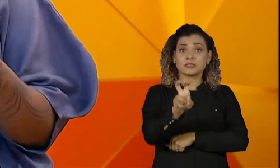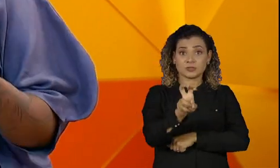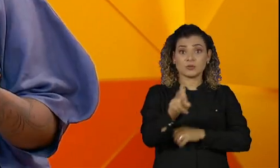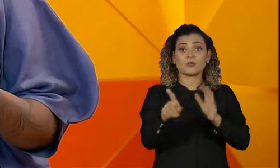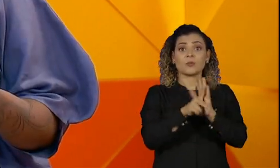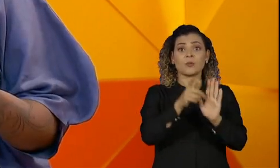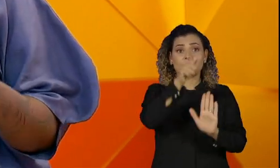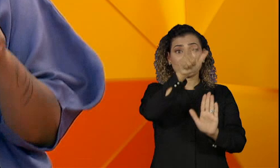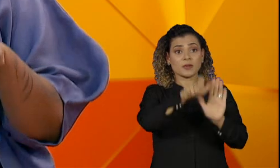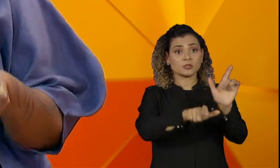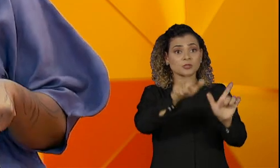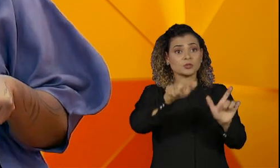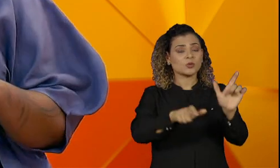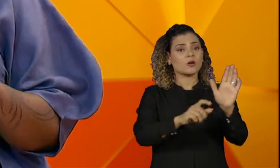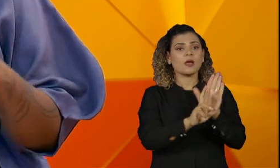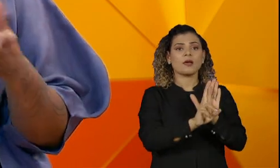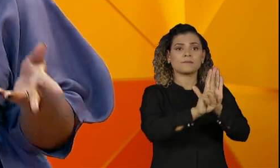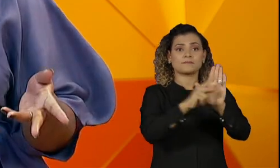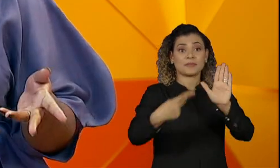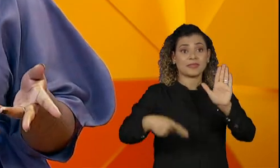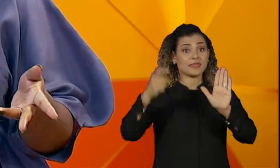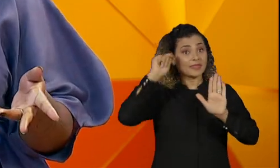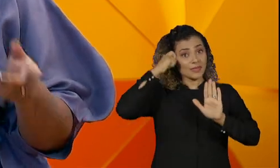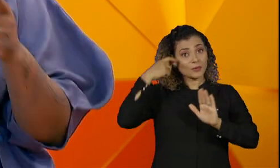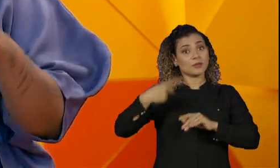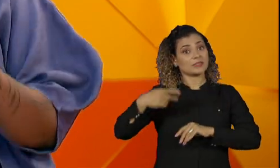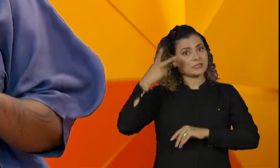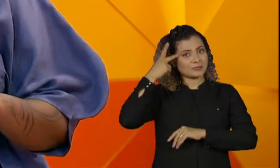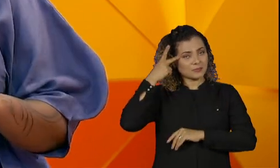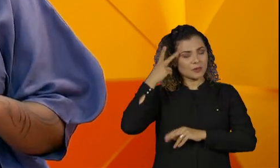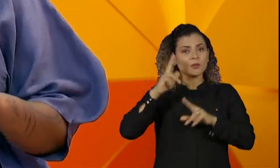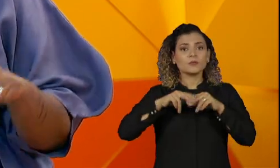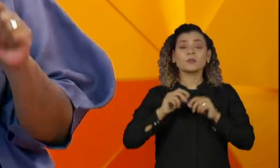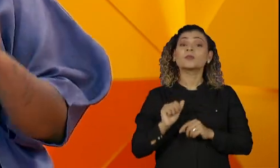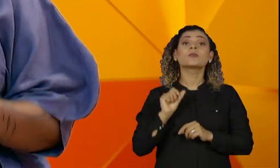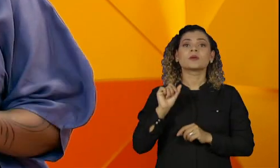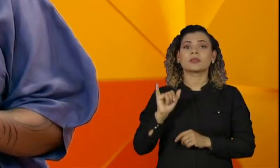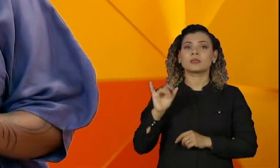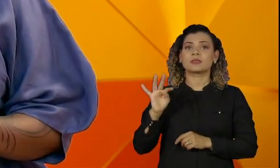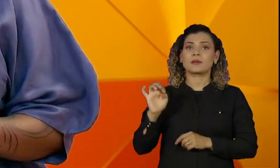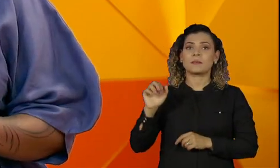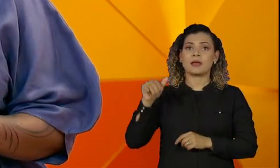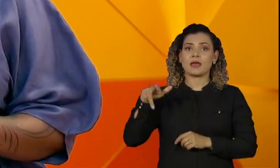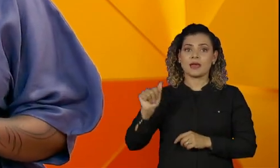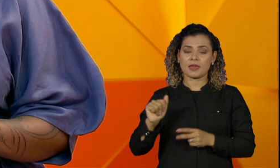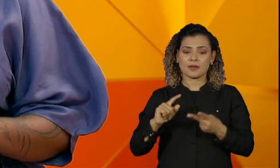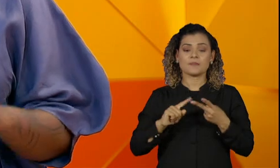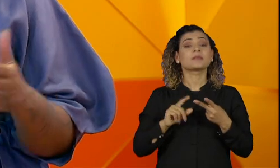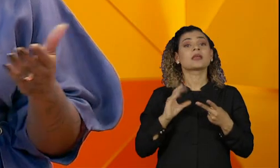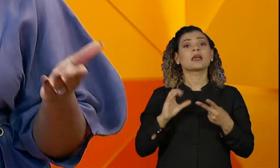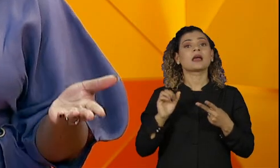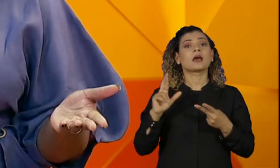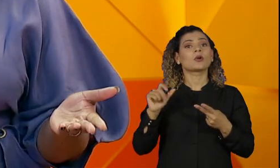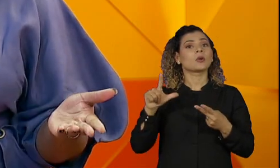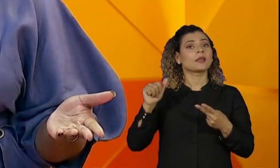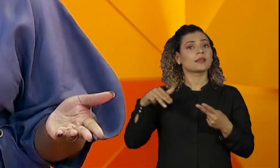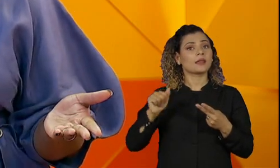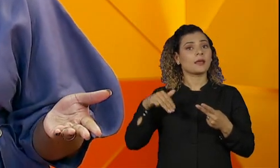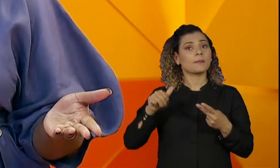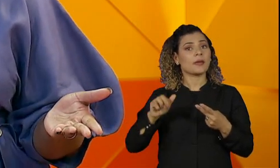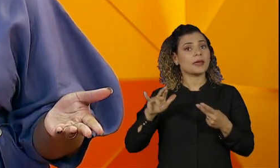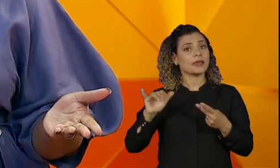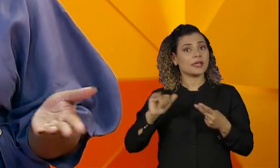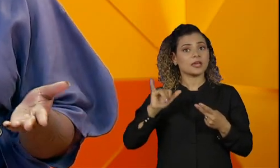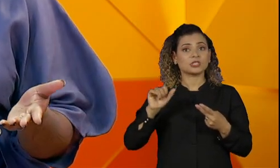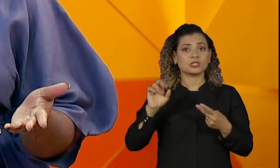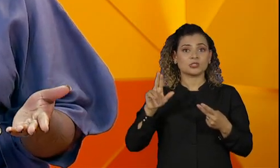temos falado delas aqui no programa e a gente já até mostrou Itamar Assunção e Carolina Maria de Jesus. Hoje a gente vai contar então